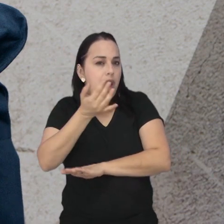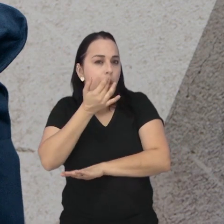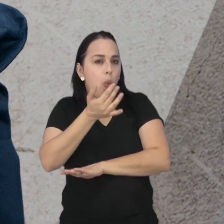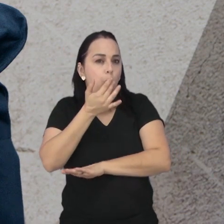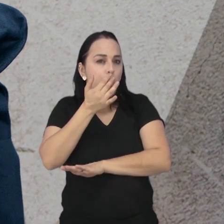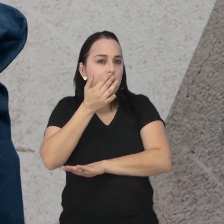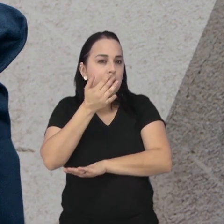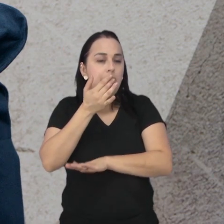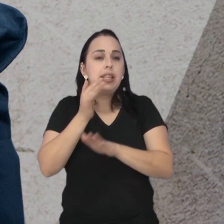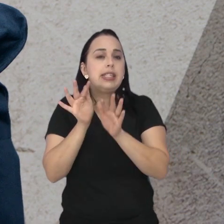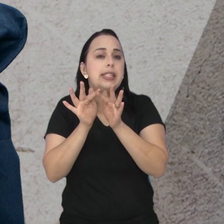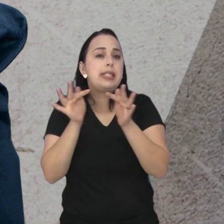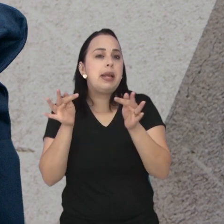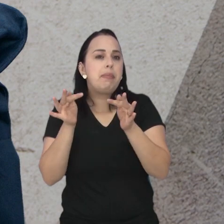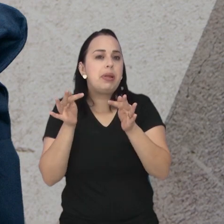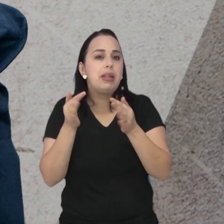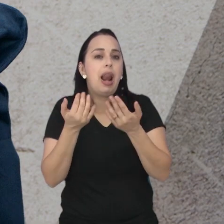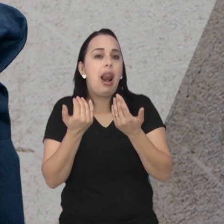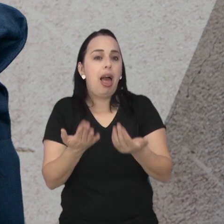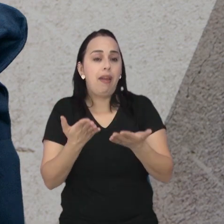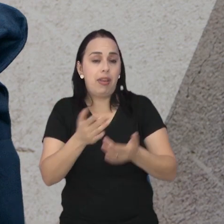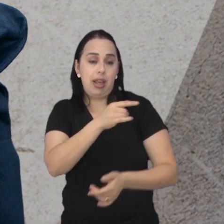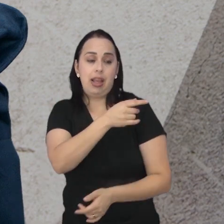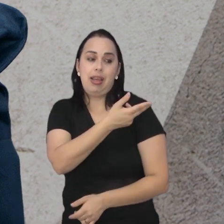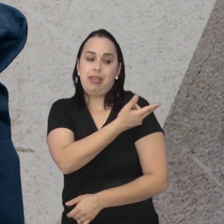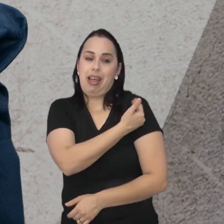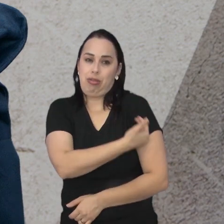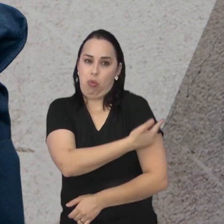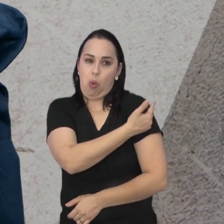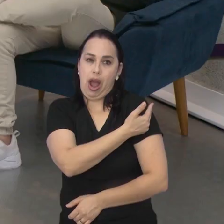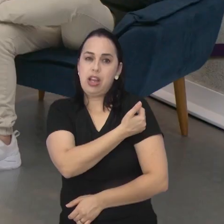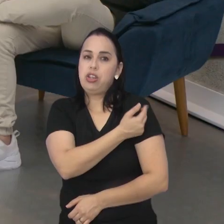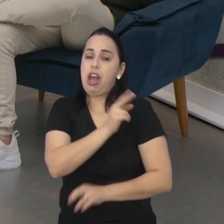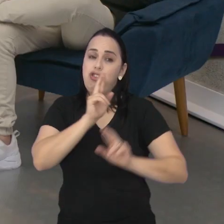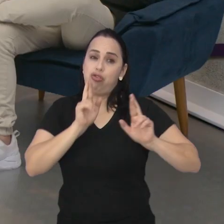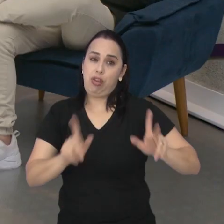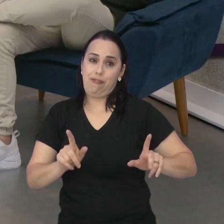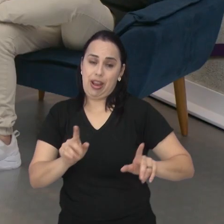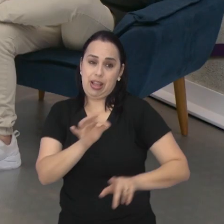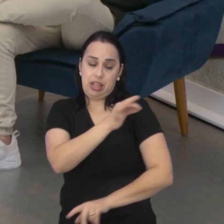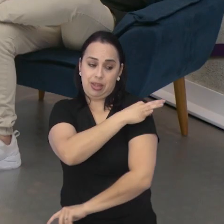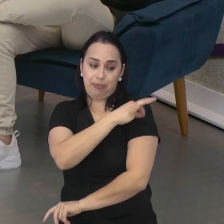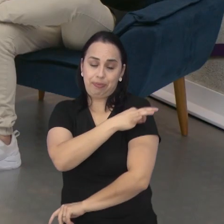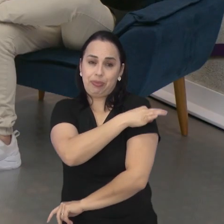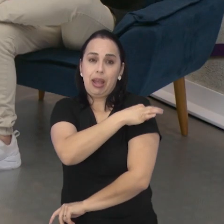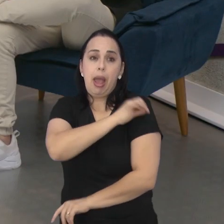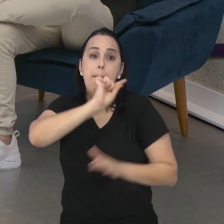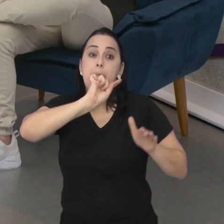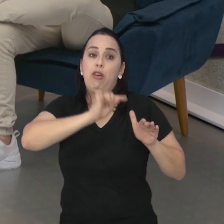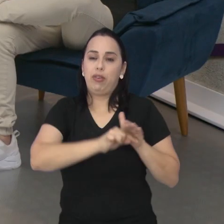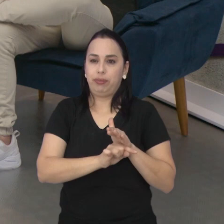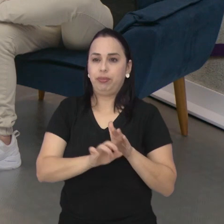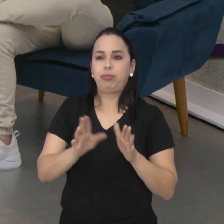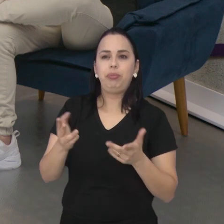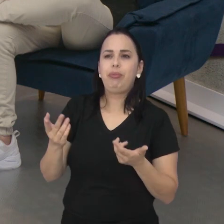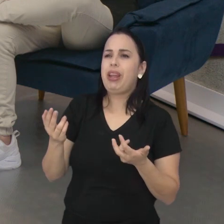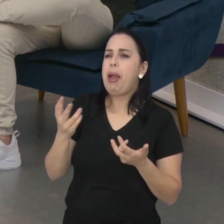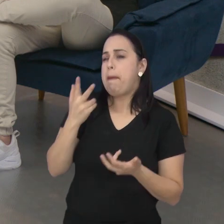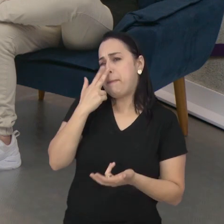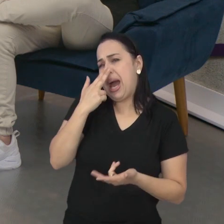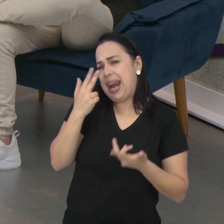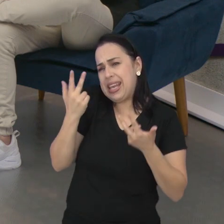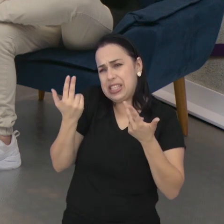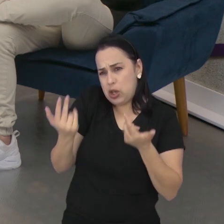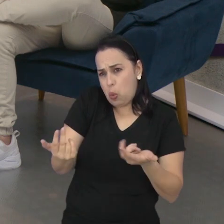tinta mais superficial do que uma máquina de tatuagem. Ah, então é o mesmo princípio, mas